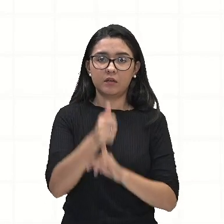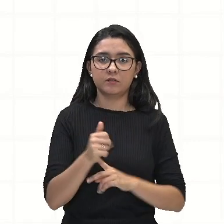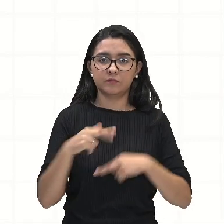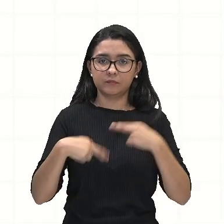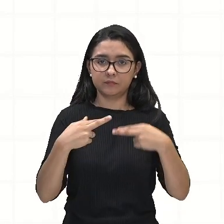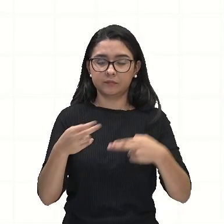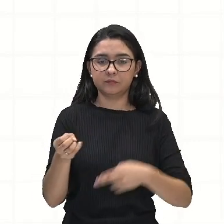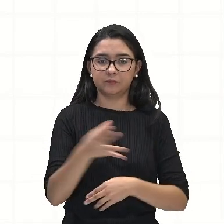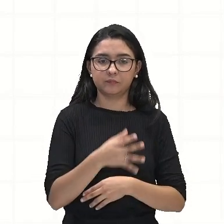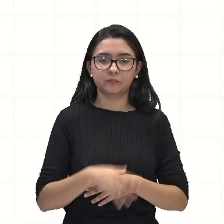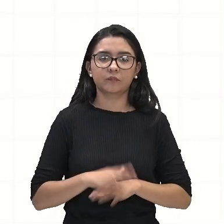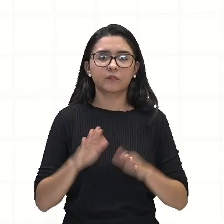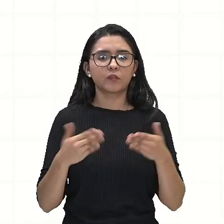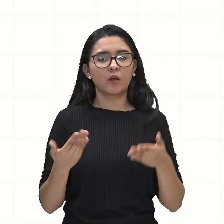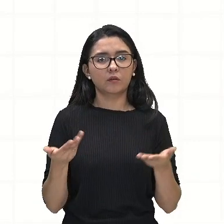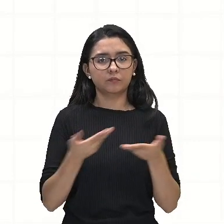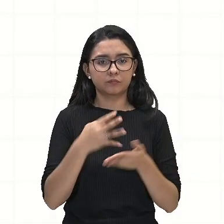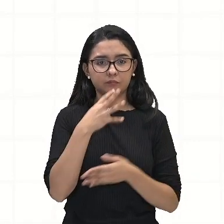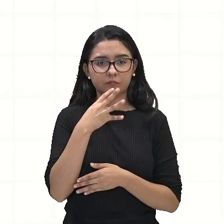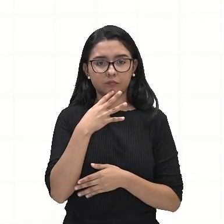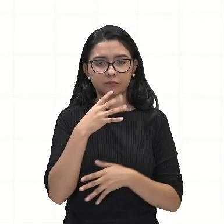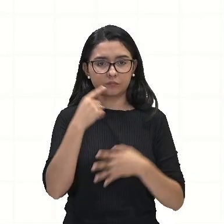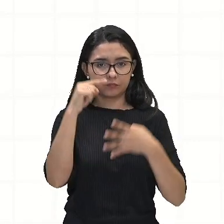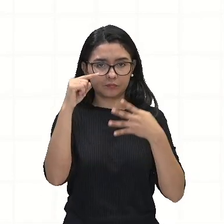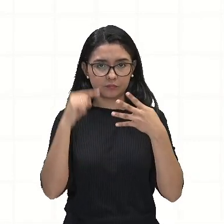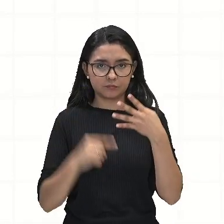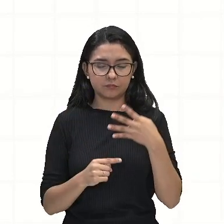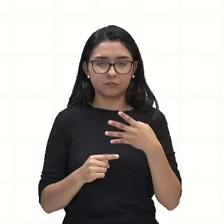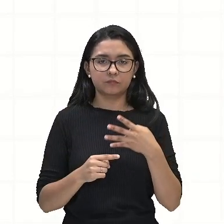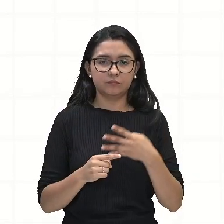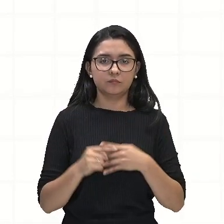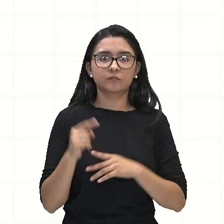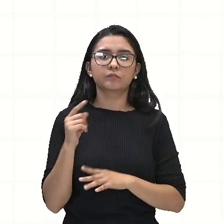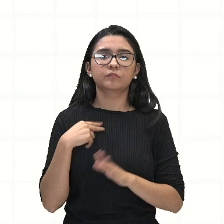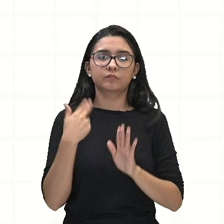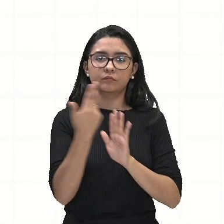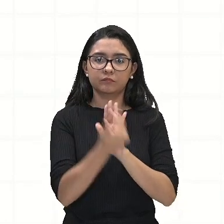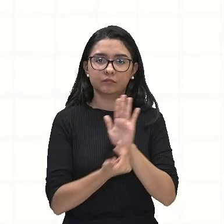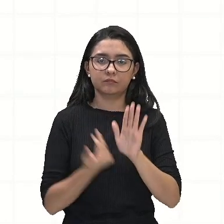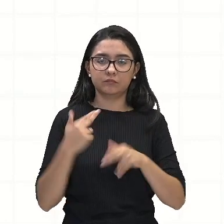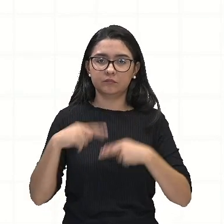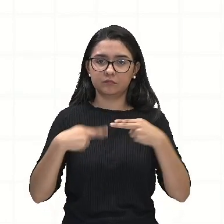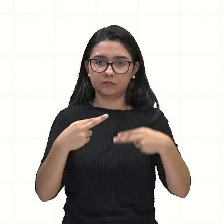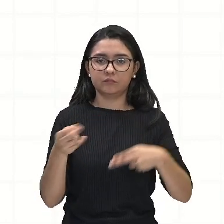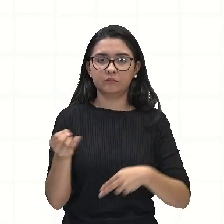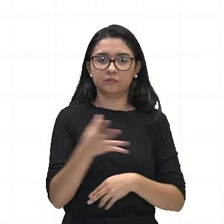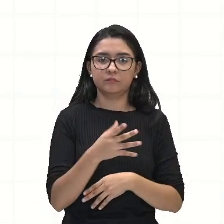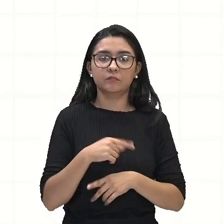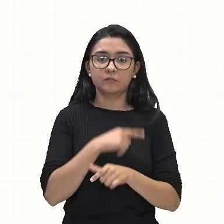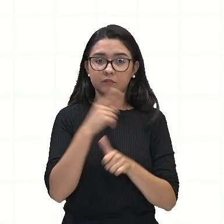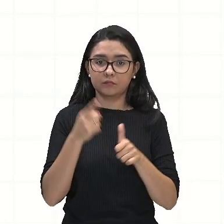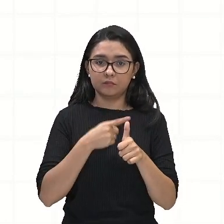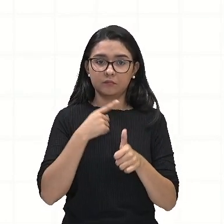Vamos conhecer alguns pintores renascentistas agora, começando com Leonardo da Vinci.